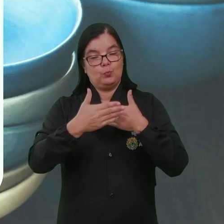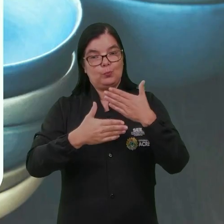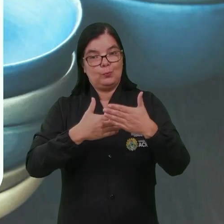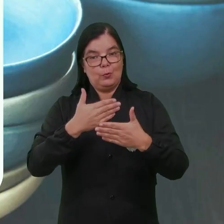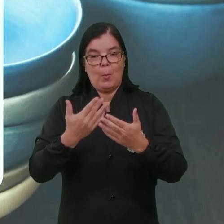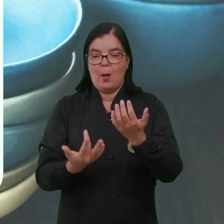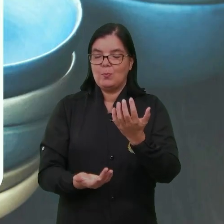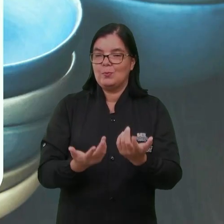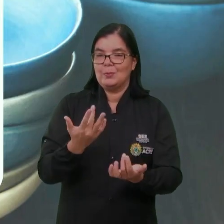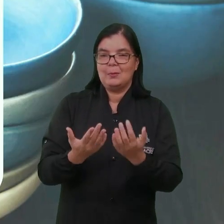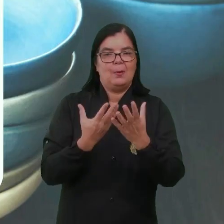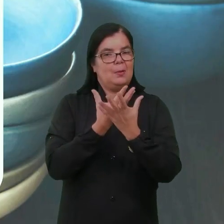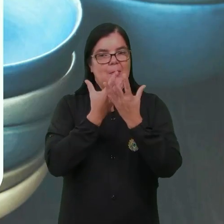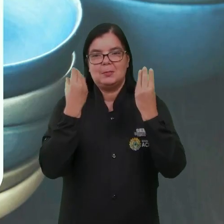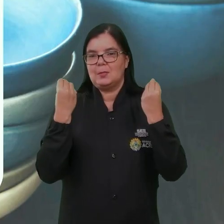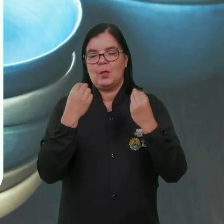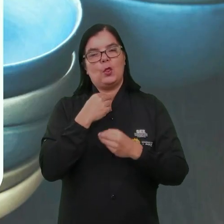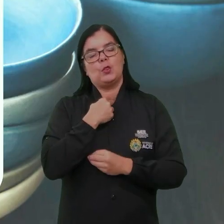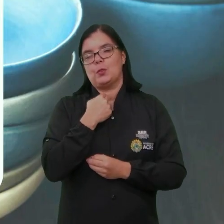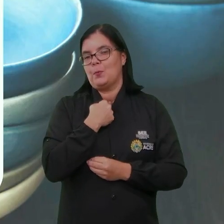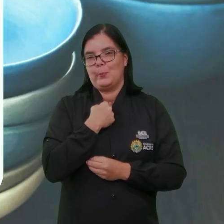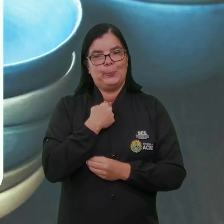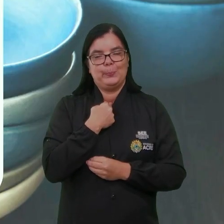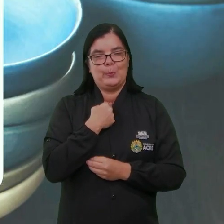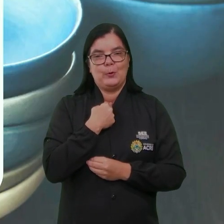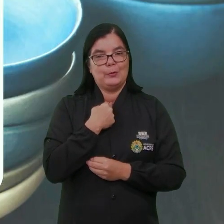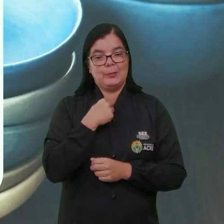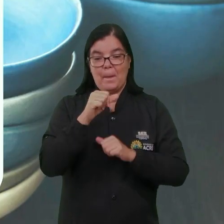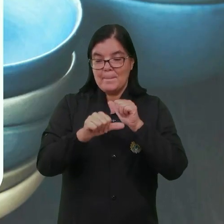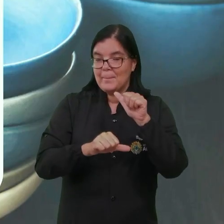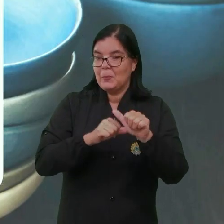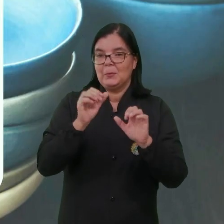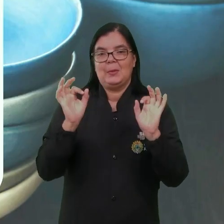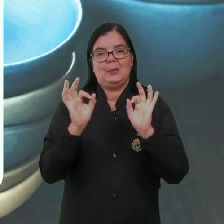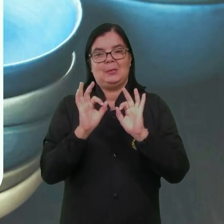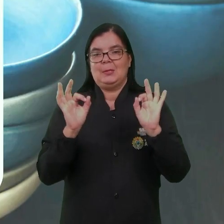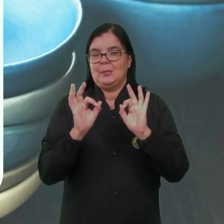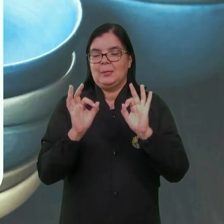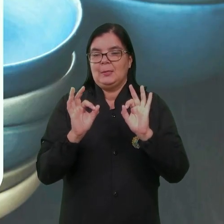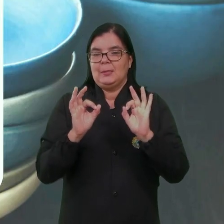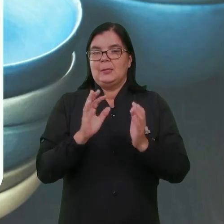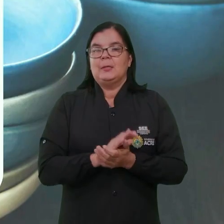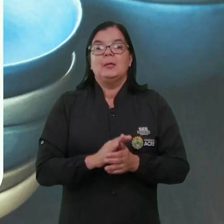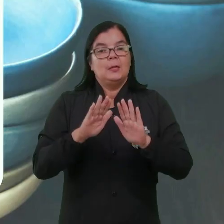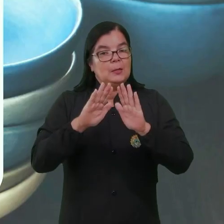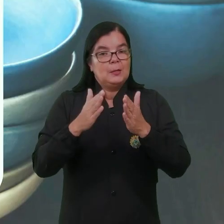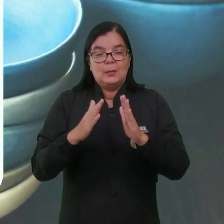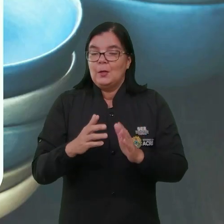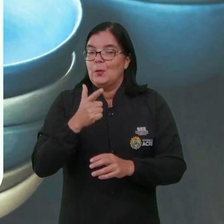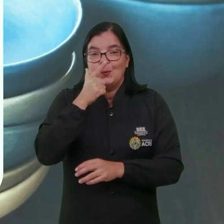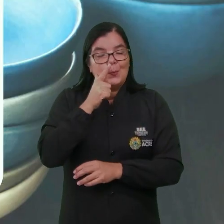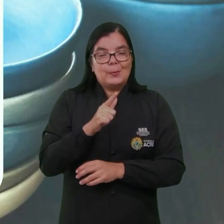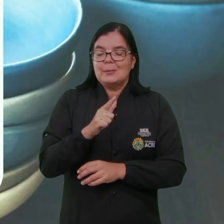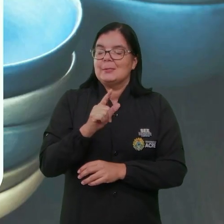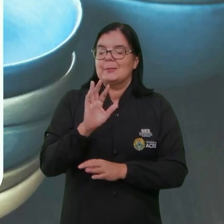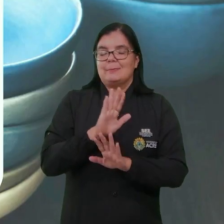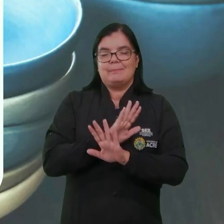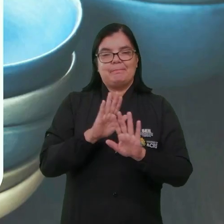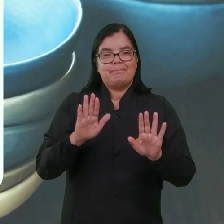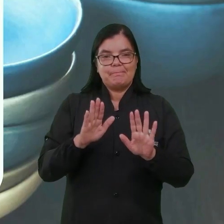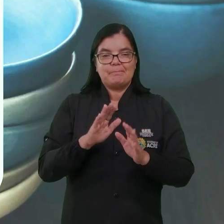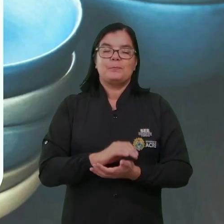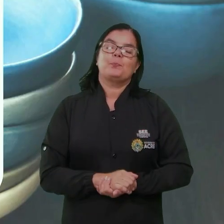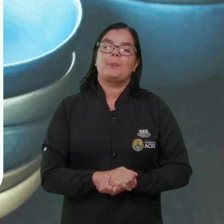pela queima, a gente esquece. Já não pode mais alterar ali a sua conformação. A gente não consegue modelar ela mais,